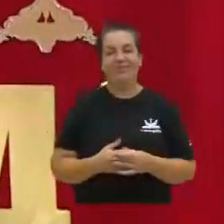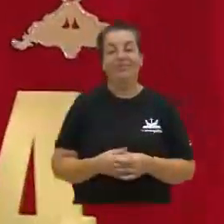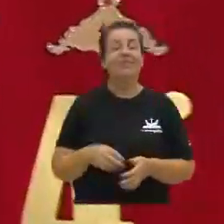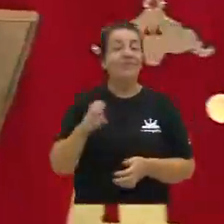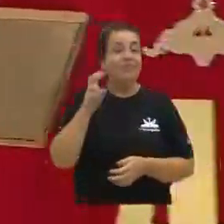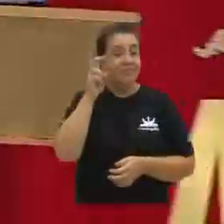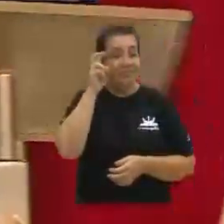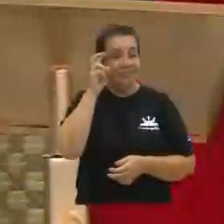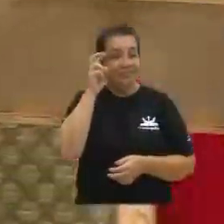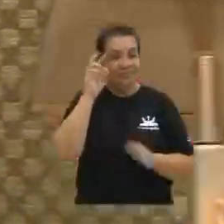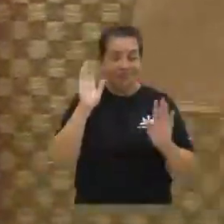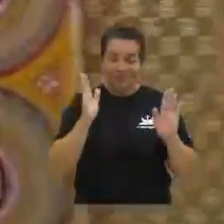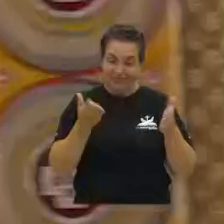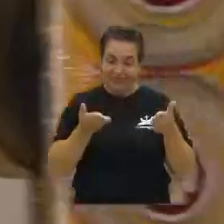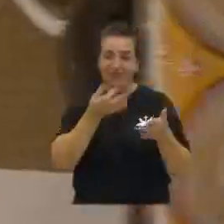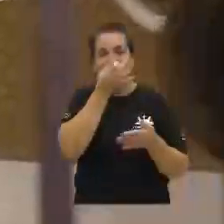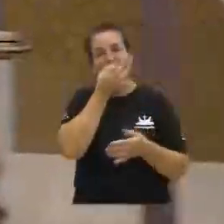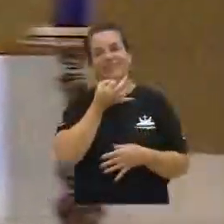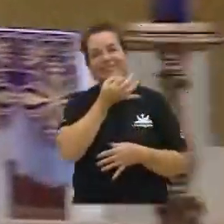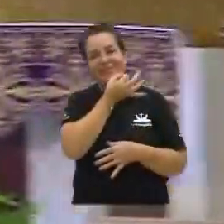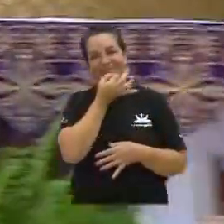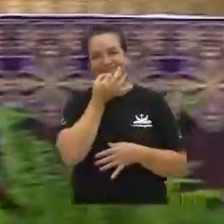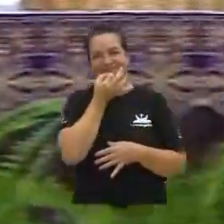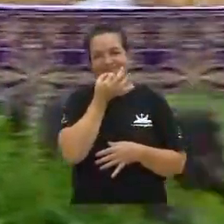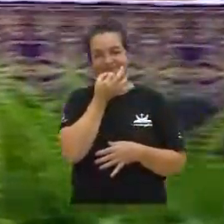quinta-feira eucarística,